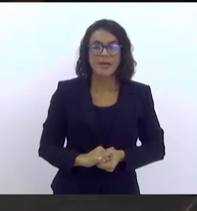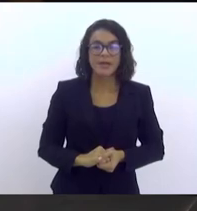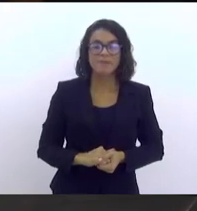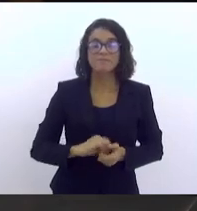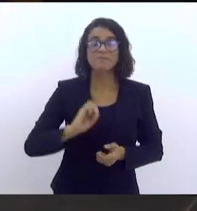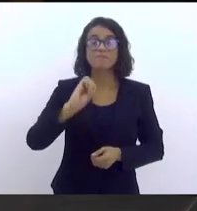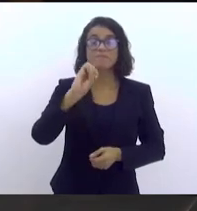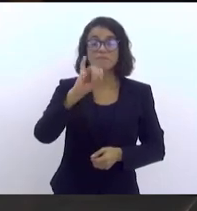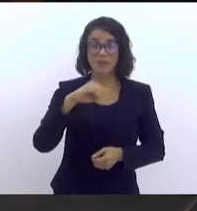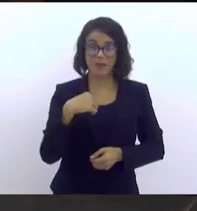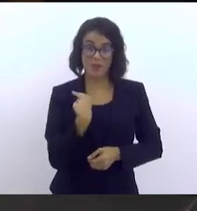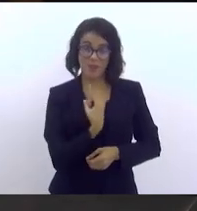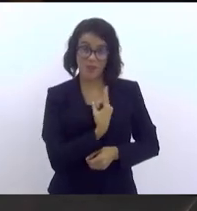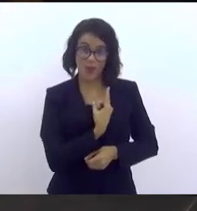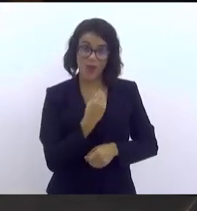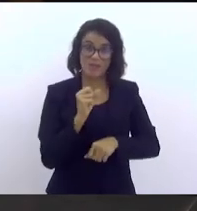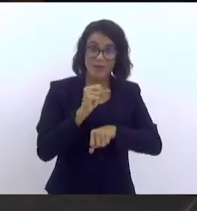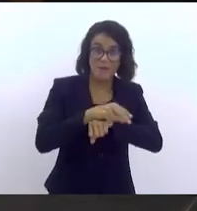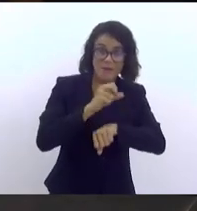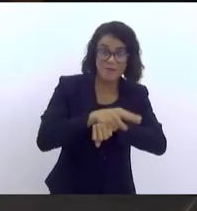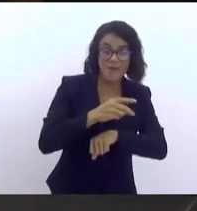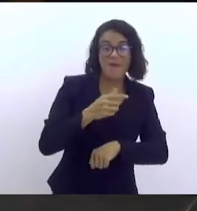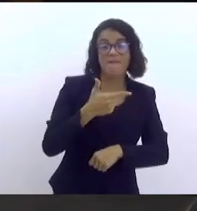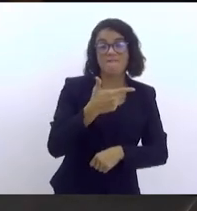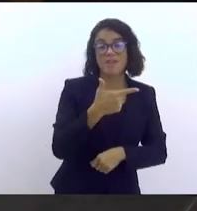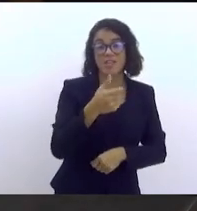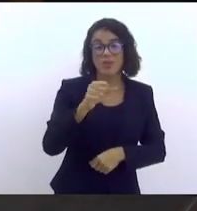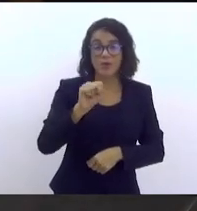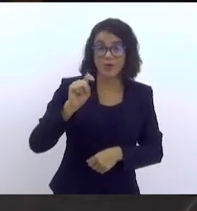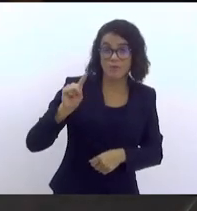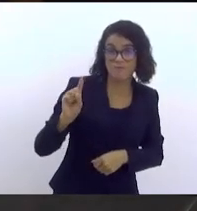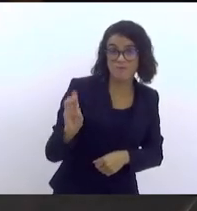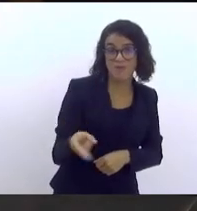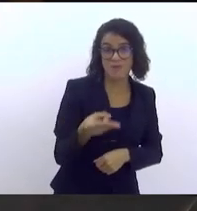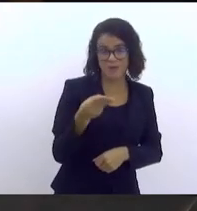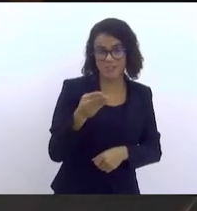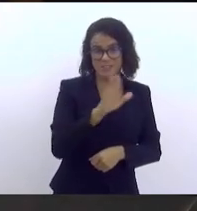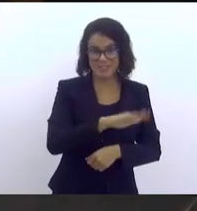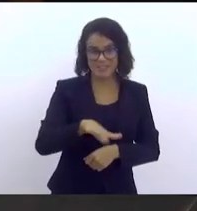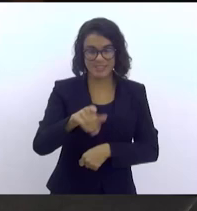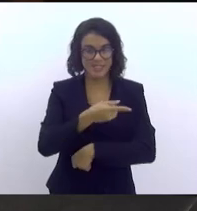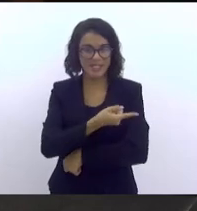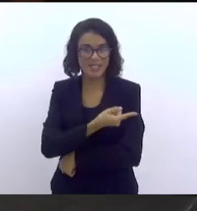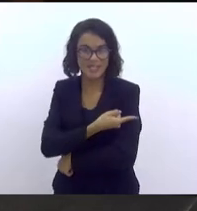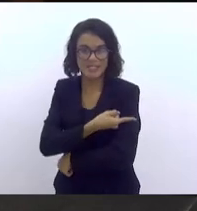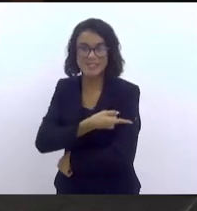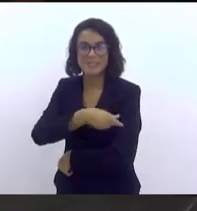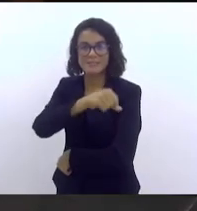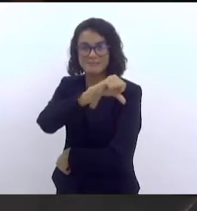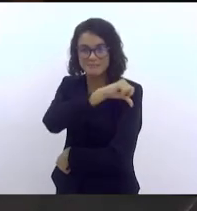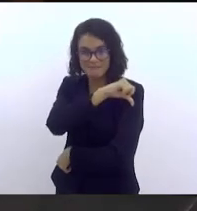se nós temos a entrada de cerca de 28 milhões de crianças no ensino fundamental formam-se